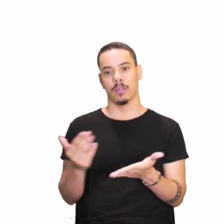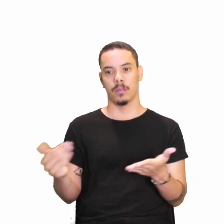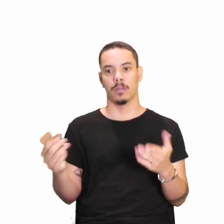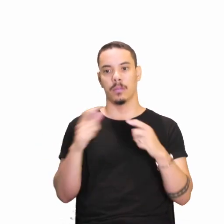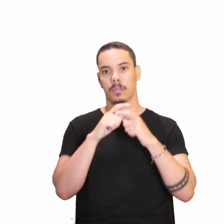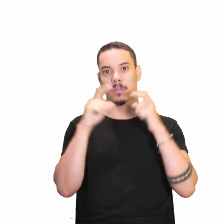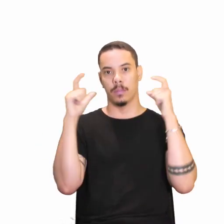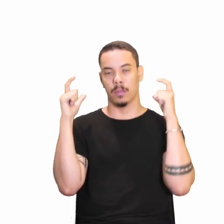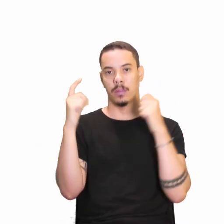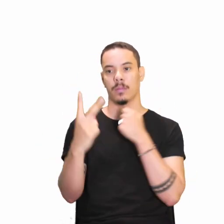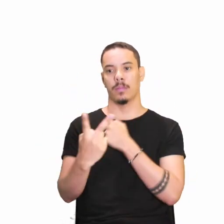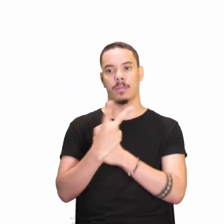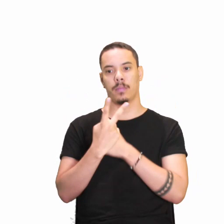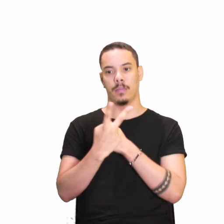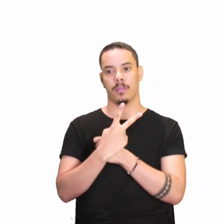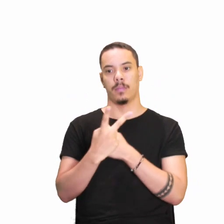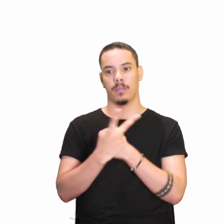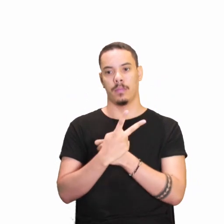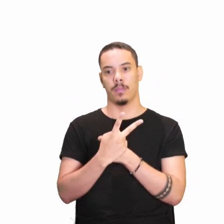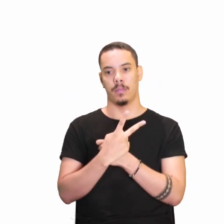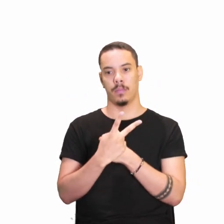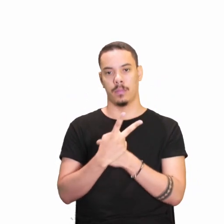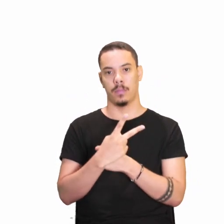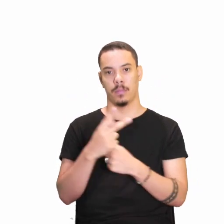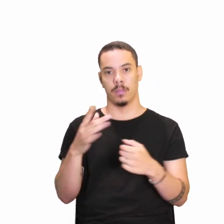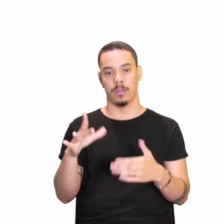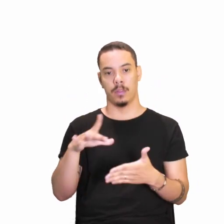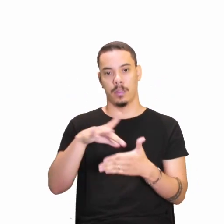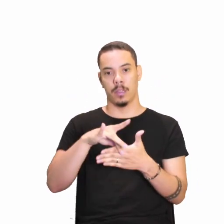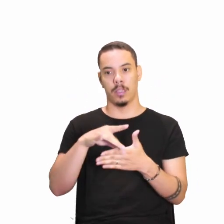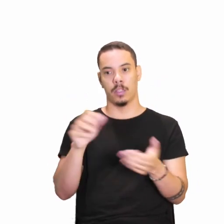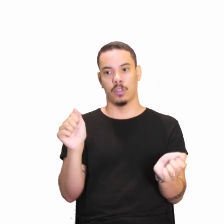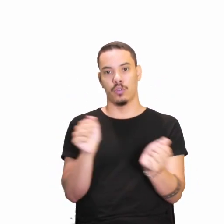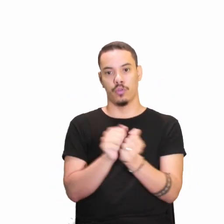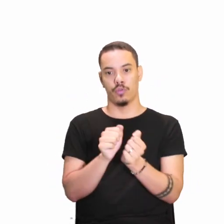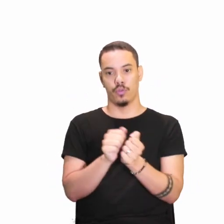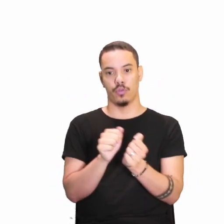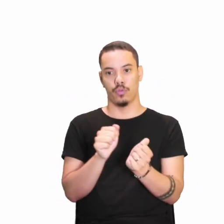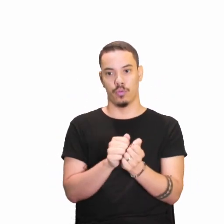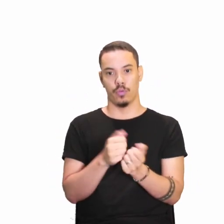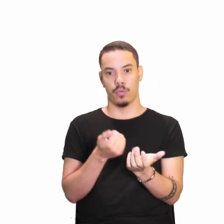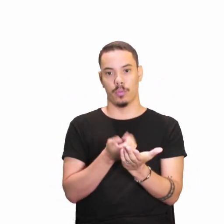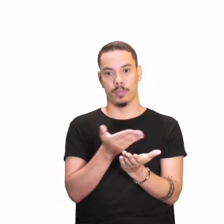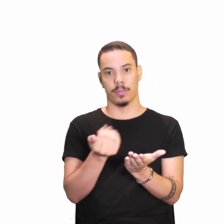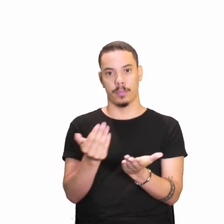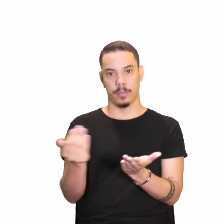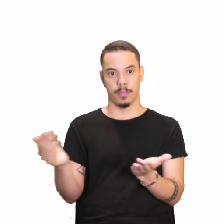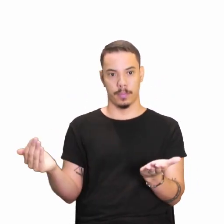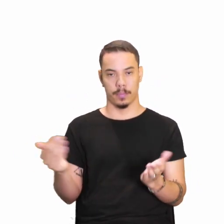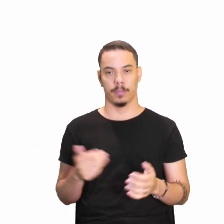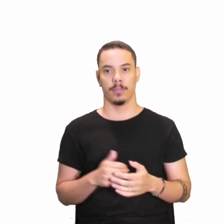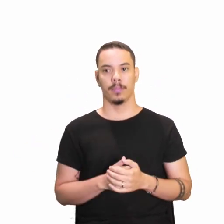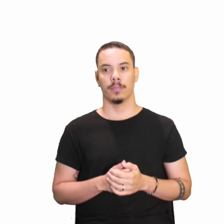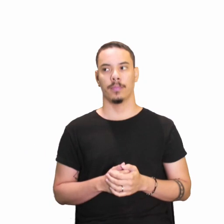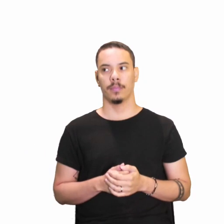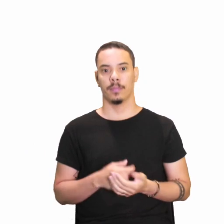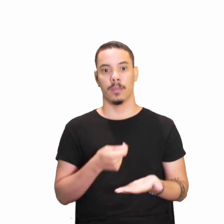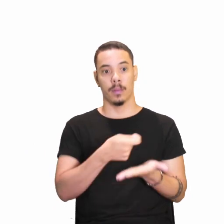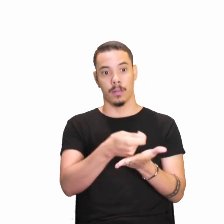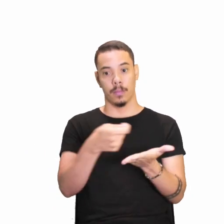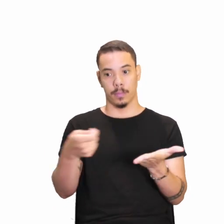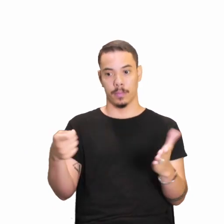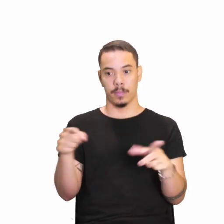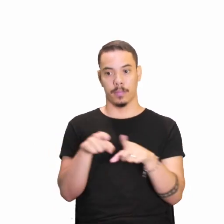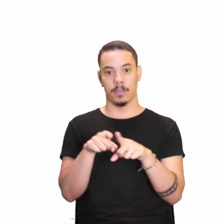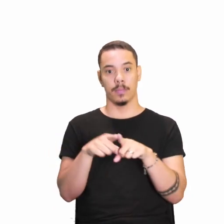máscaras protetoras presas aos panfletos. Agora, amadinho, você